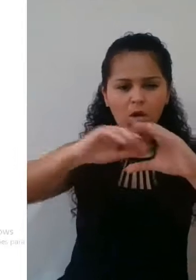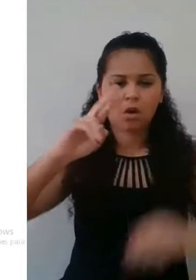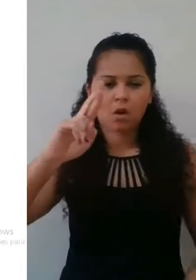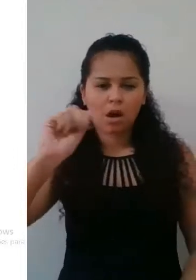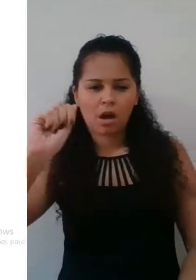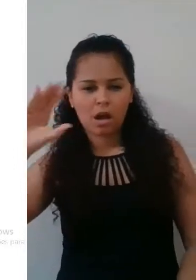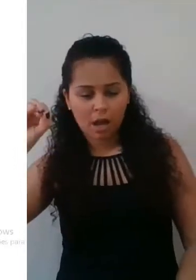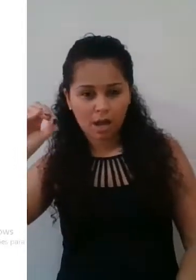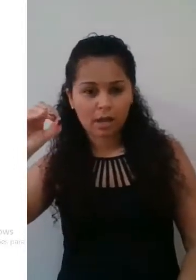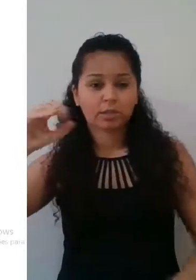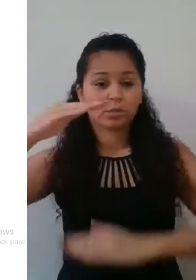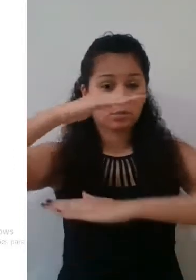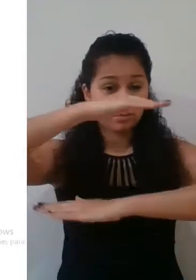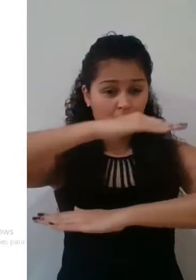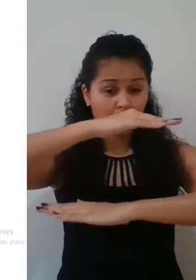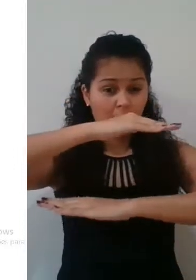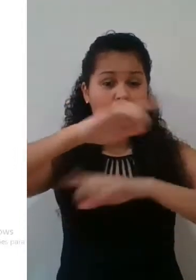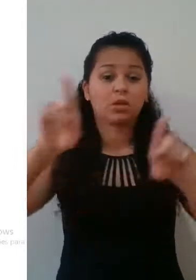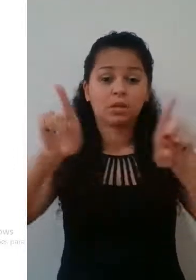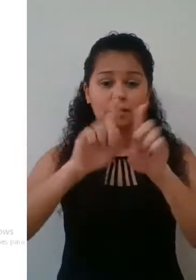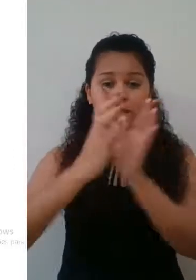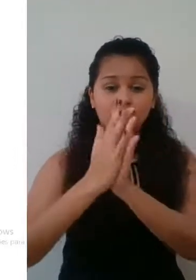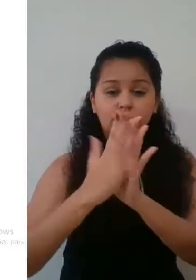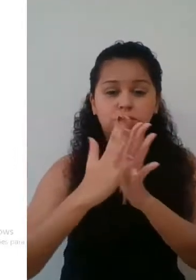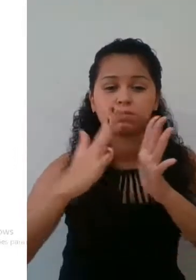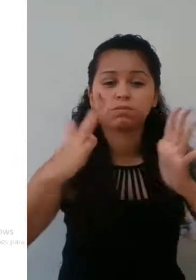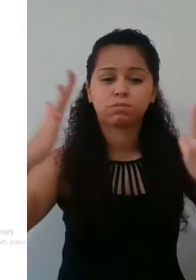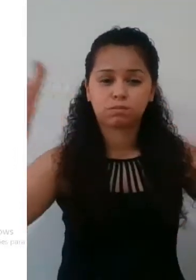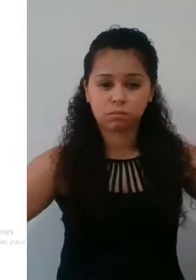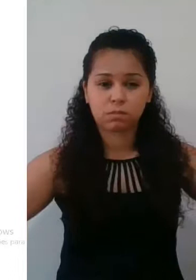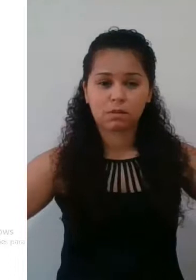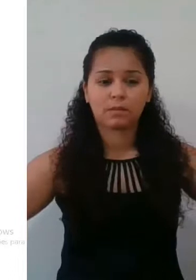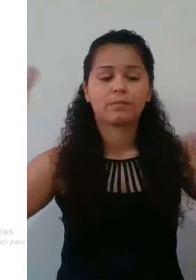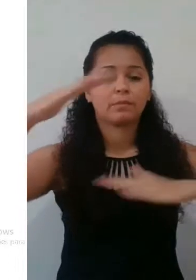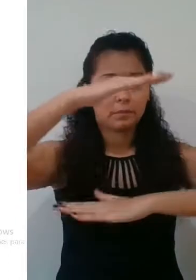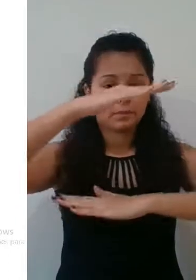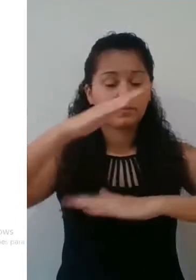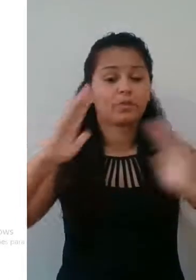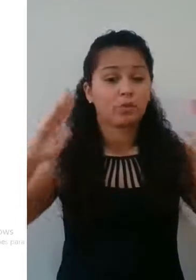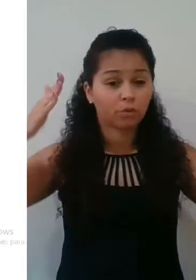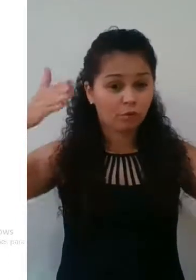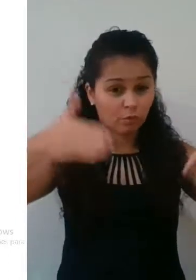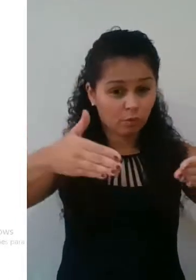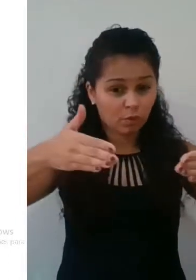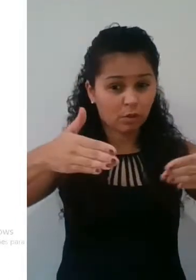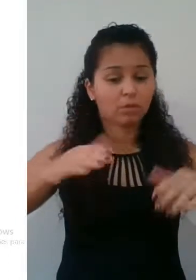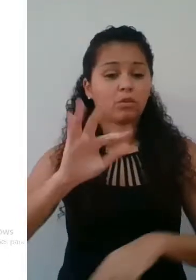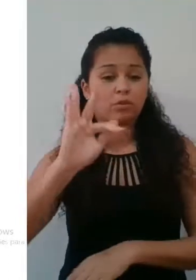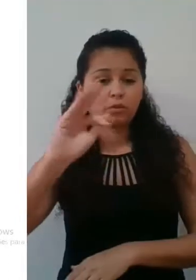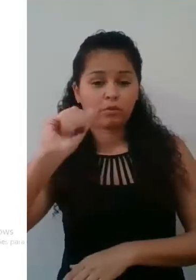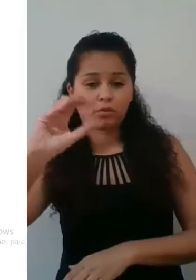refletido paralelamente, ele vem paralelo, ele é refletido passando pelo foco. O raio que vem paralelo, ele